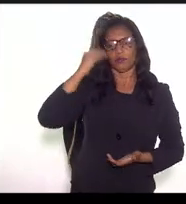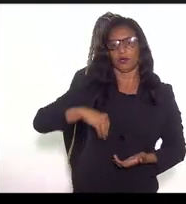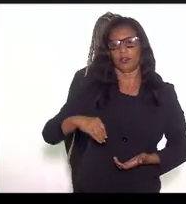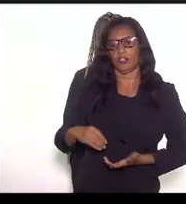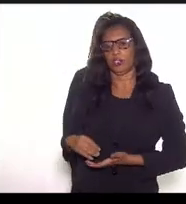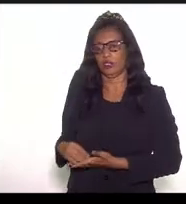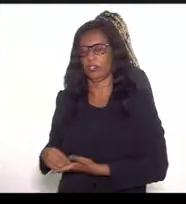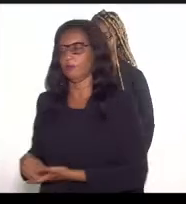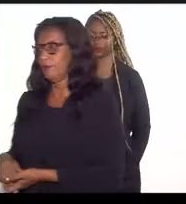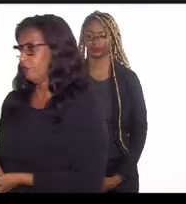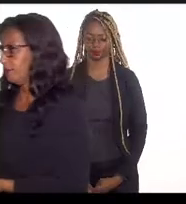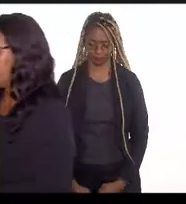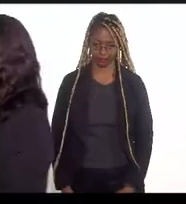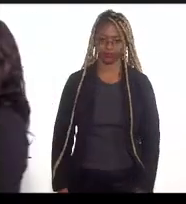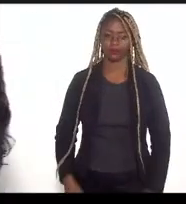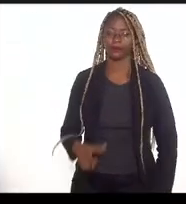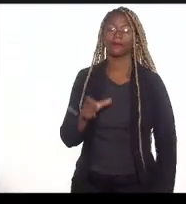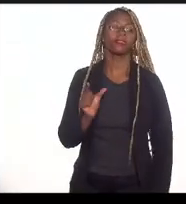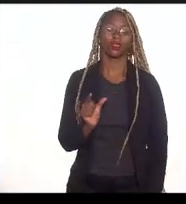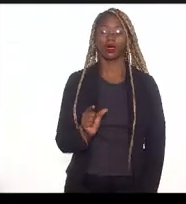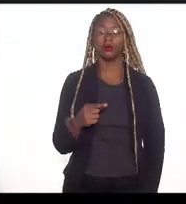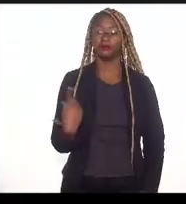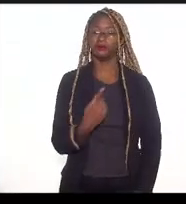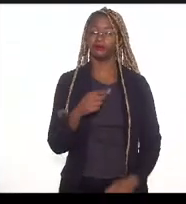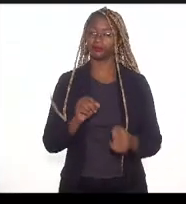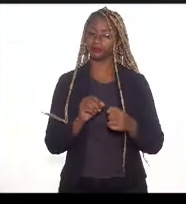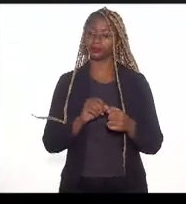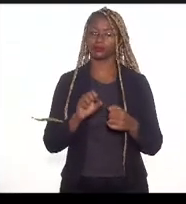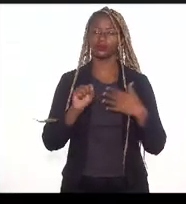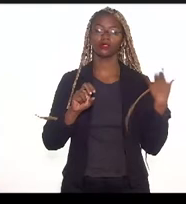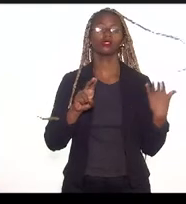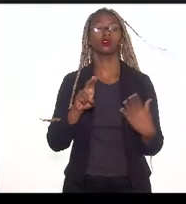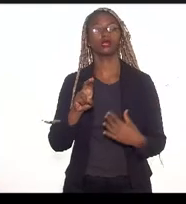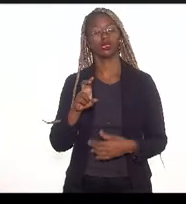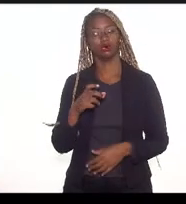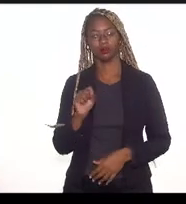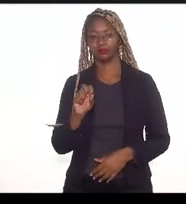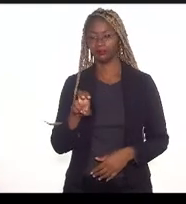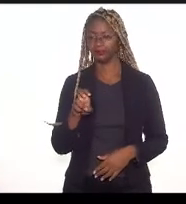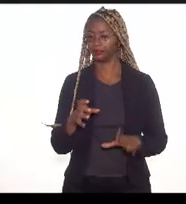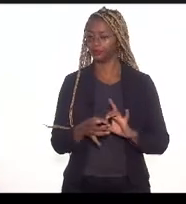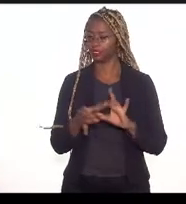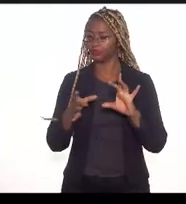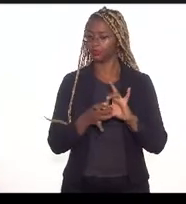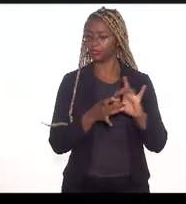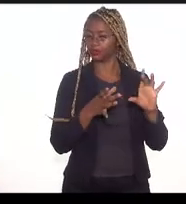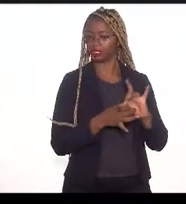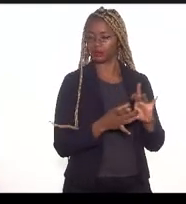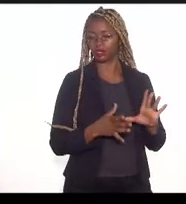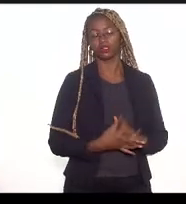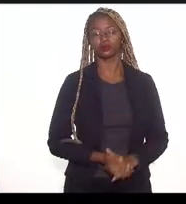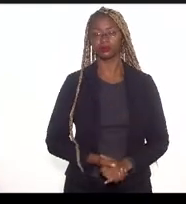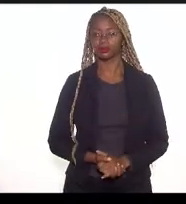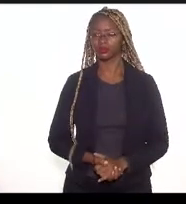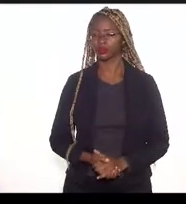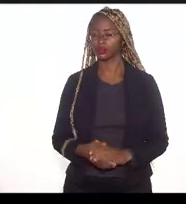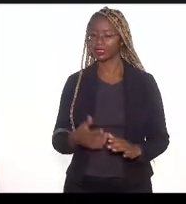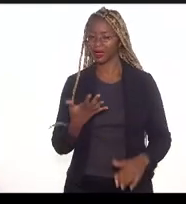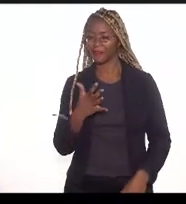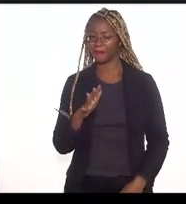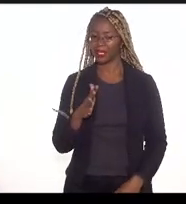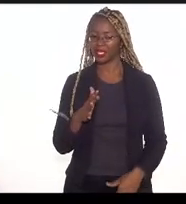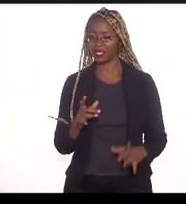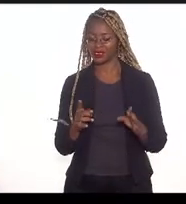um pouquinho. Da pequena, a gente fez 85 liberações e aproximadamente 9.200.000. Da média, a